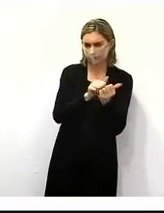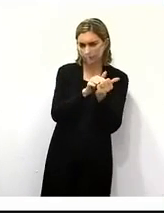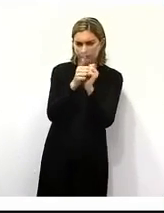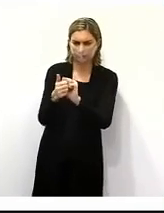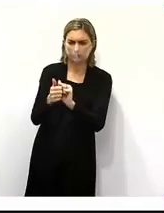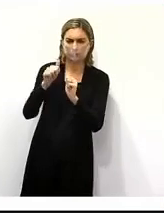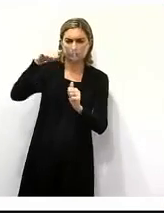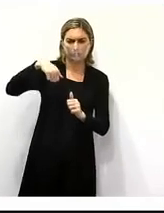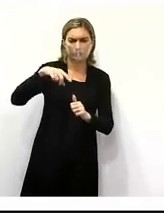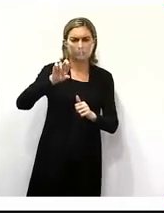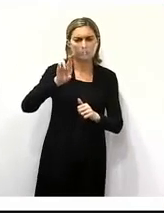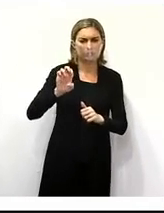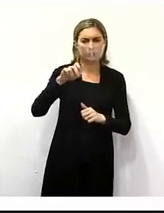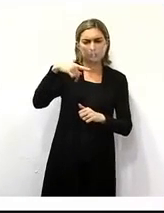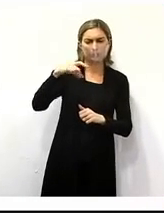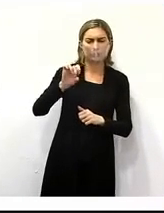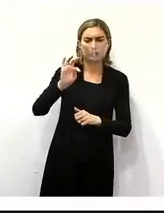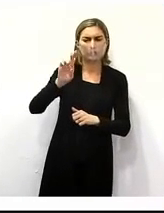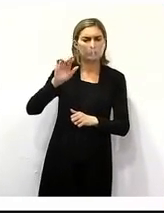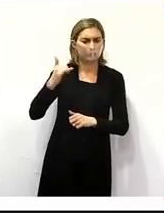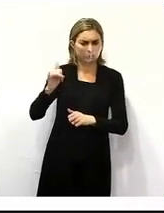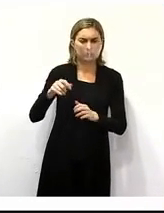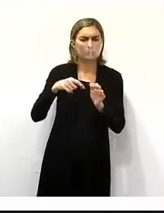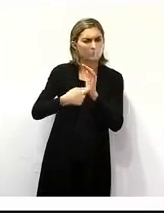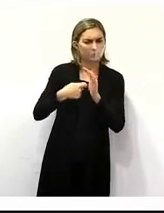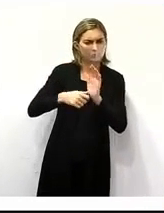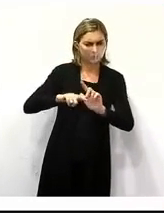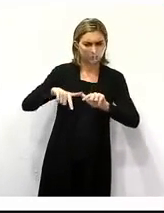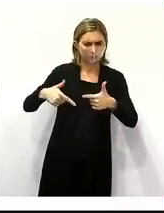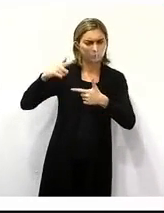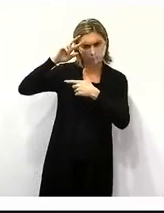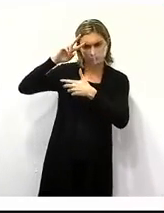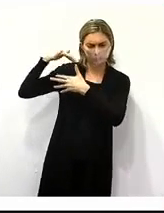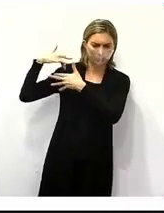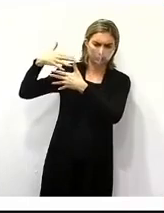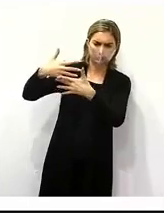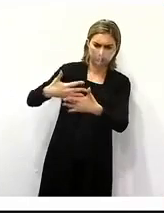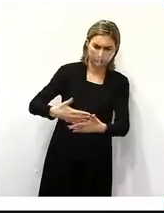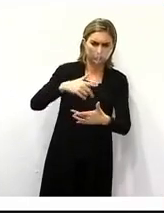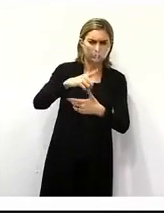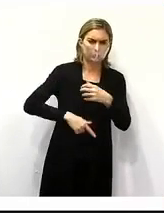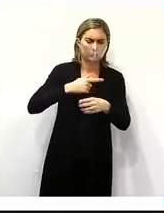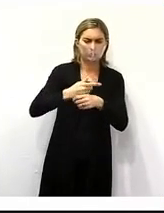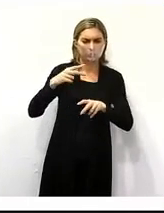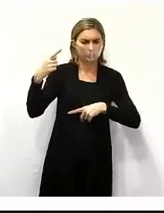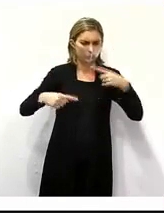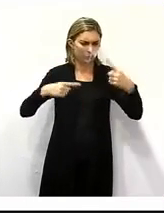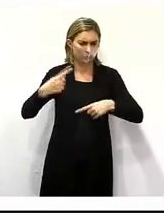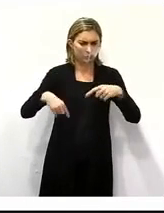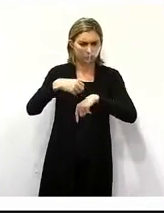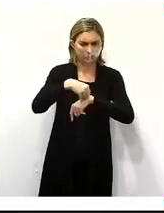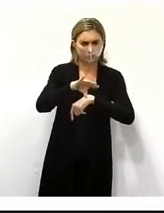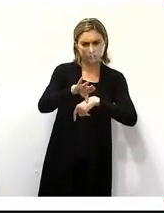André Petri, e a pergunta é a seguinte: a persistência histórica dos conflitos geopolíticos